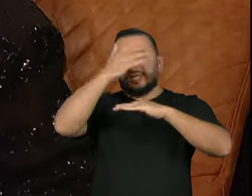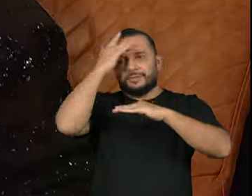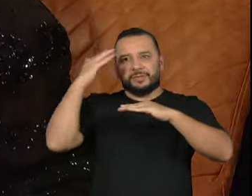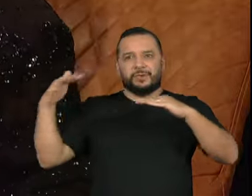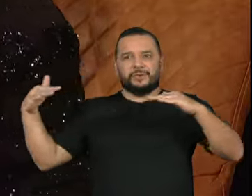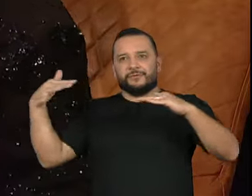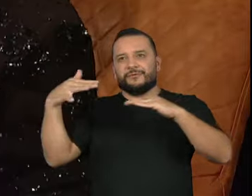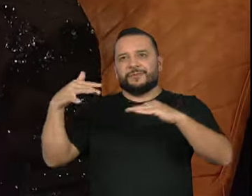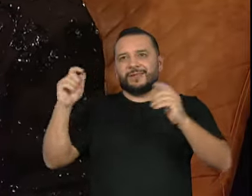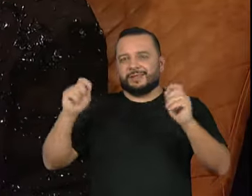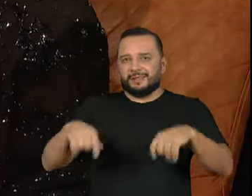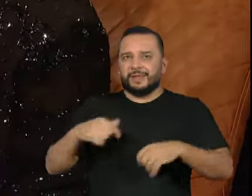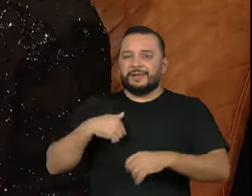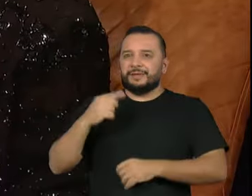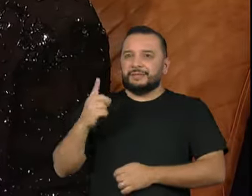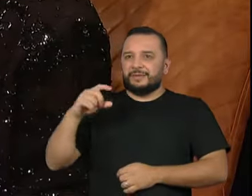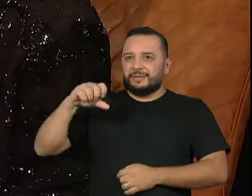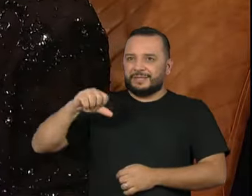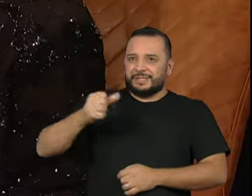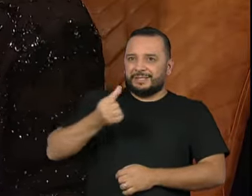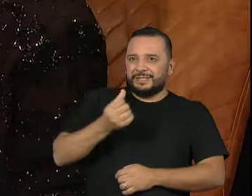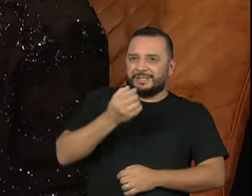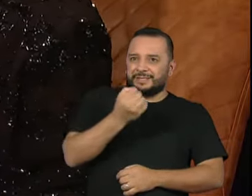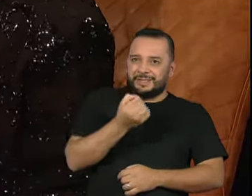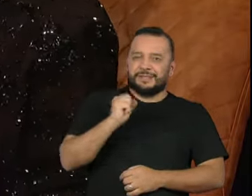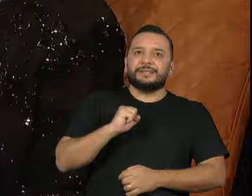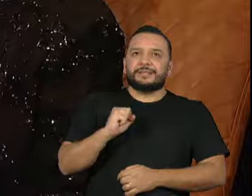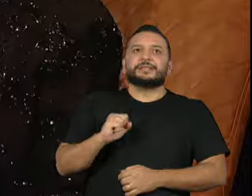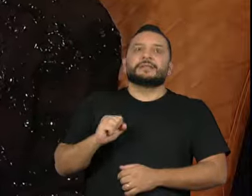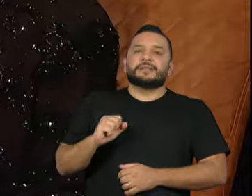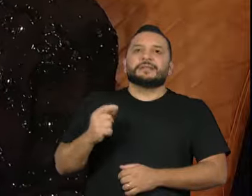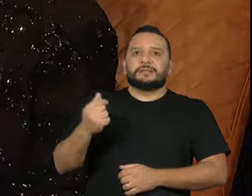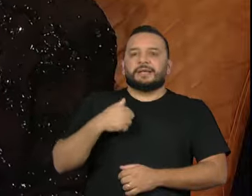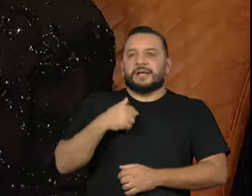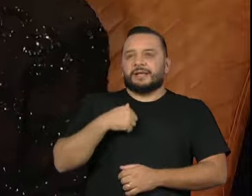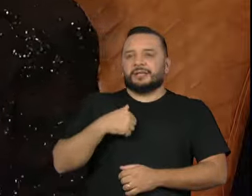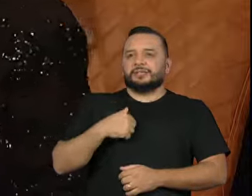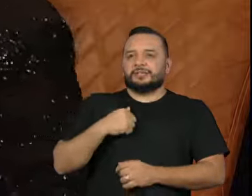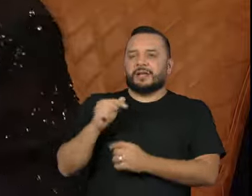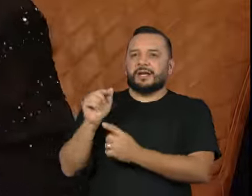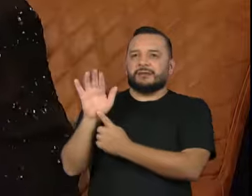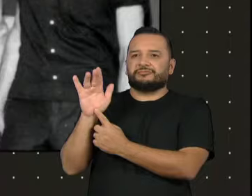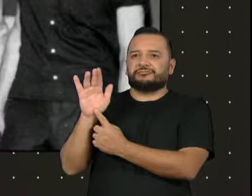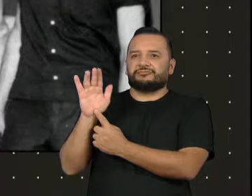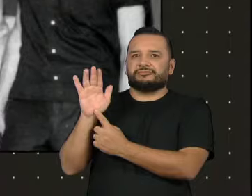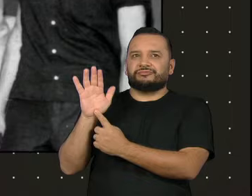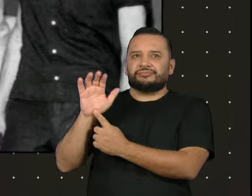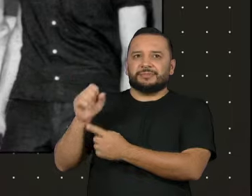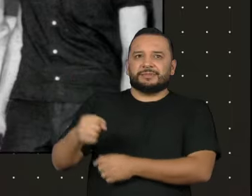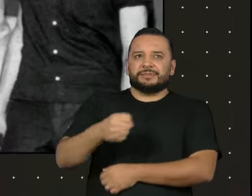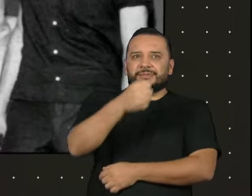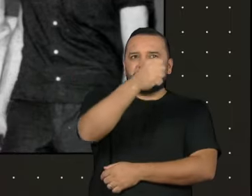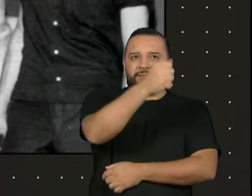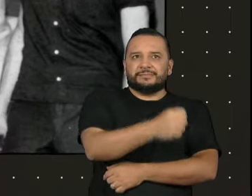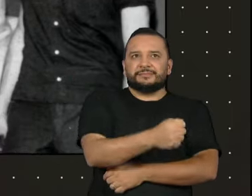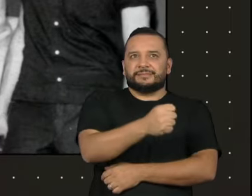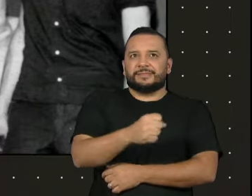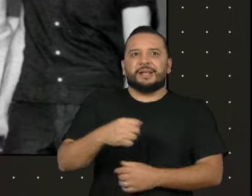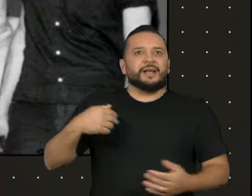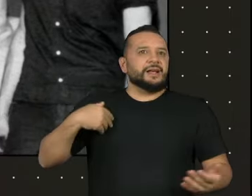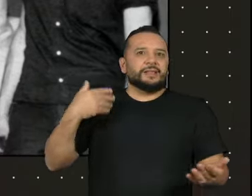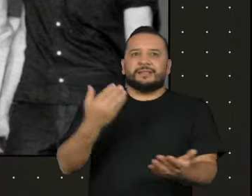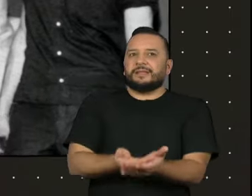né? E aí ele pegou o candelabro e colocou no piano. E aquela imagem, até hoje, né?